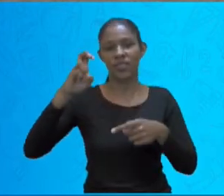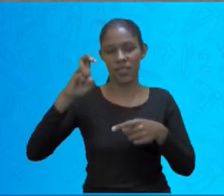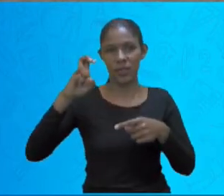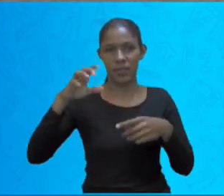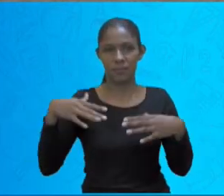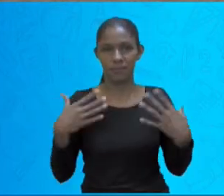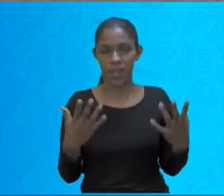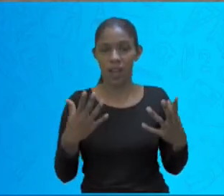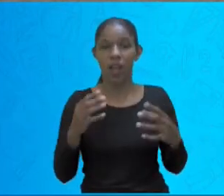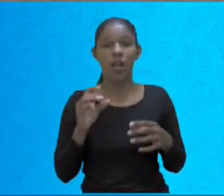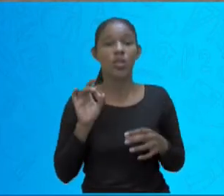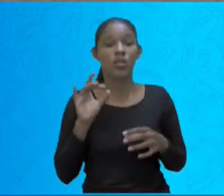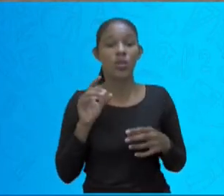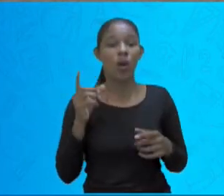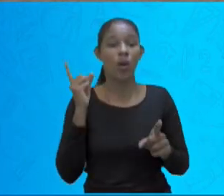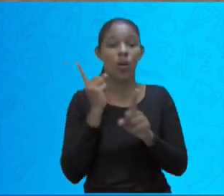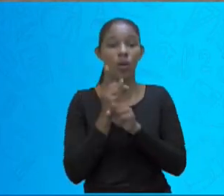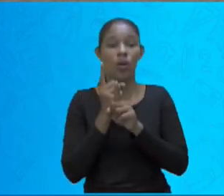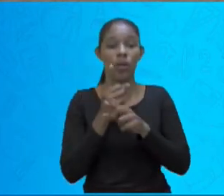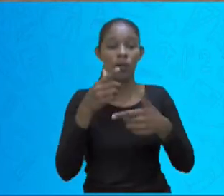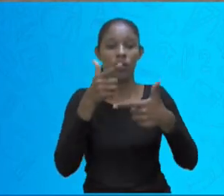expoente.